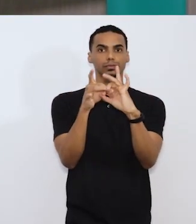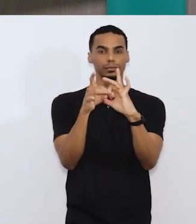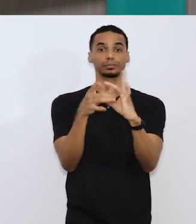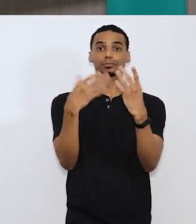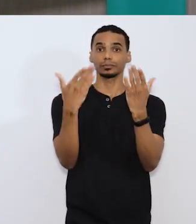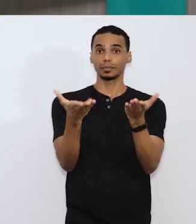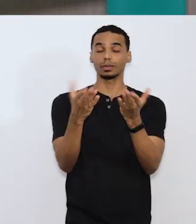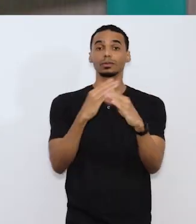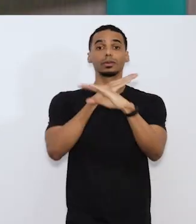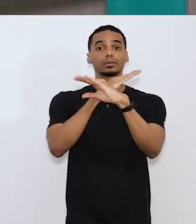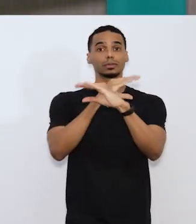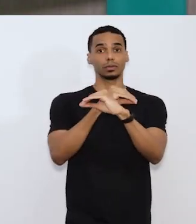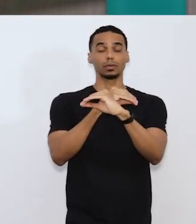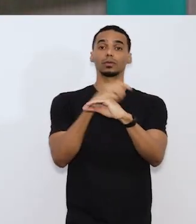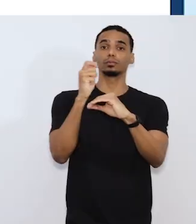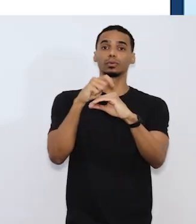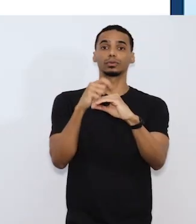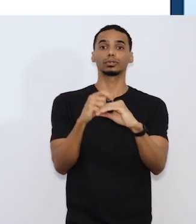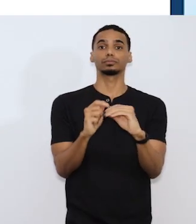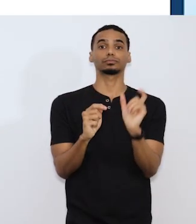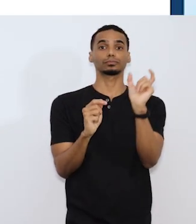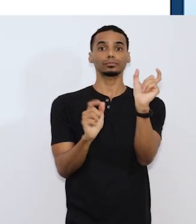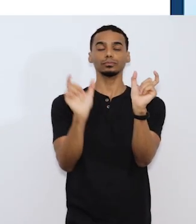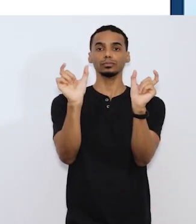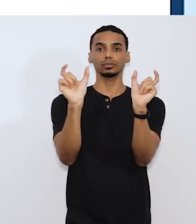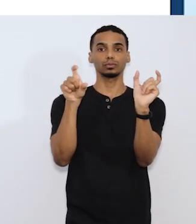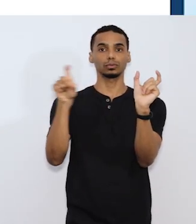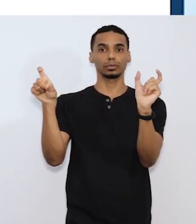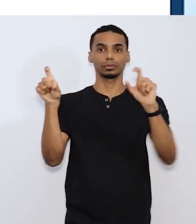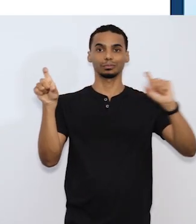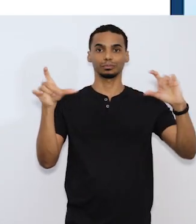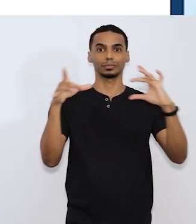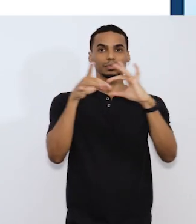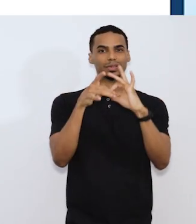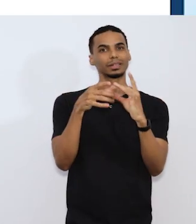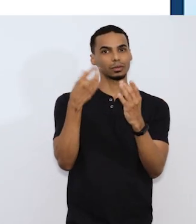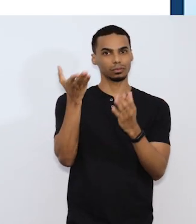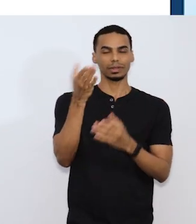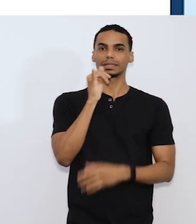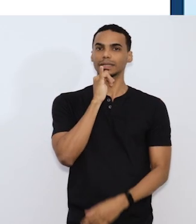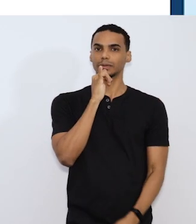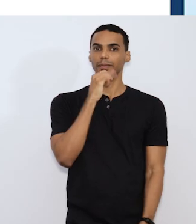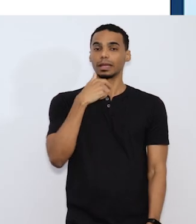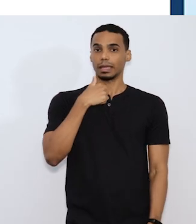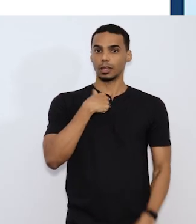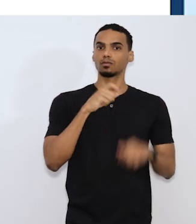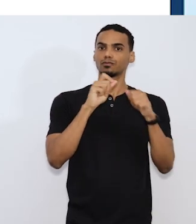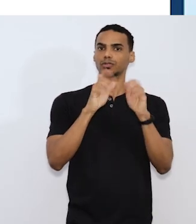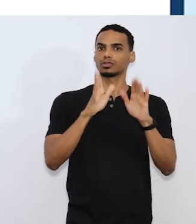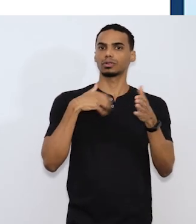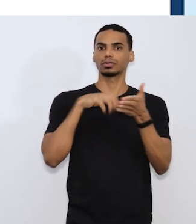essa conjunção ela pode ligar duas orações, como está aqui no exemplo. Eu fiz a